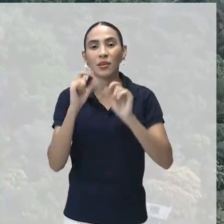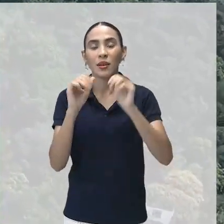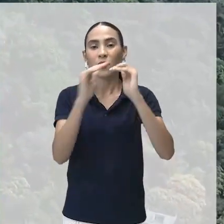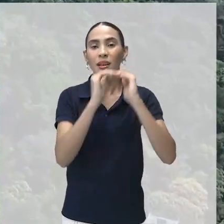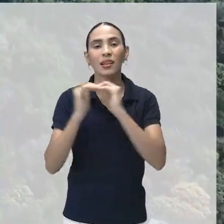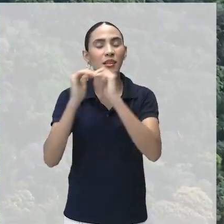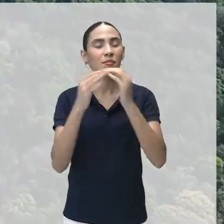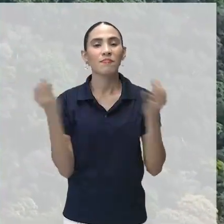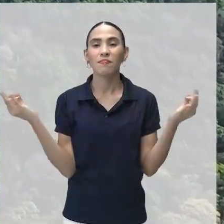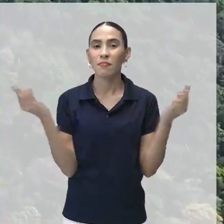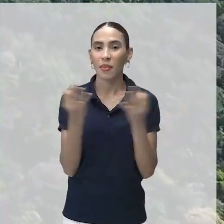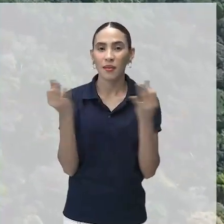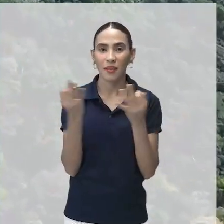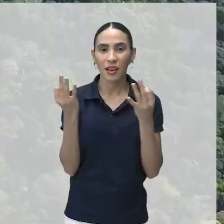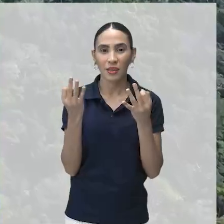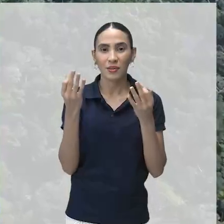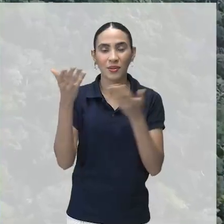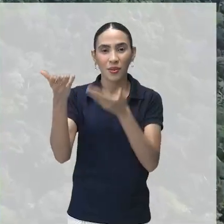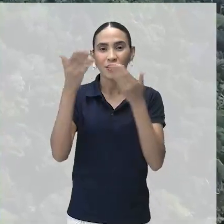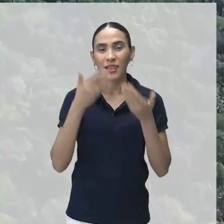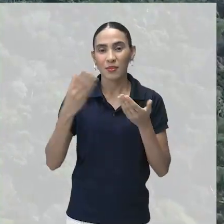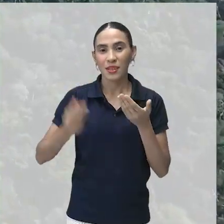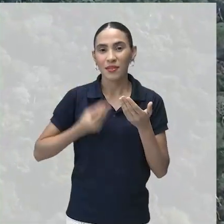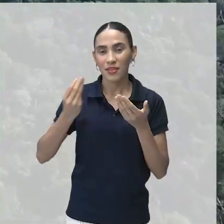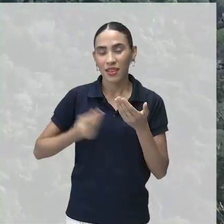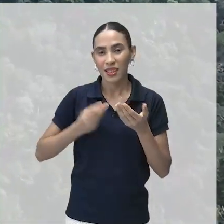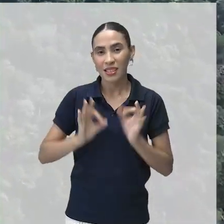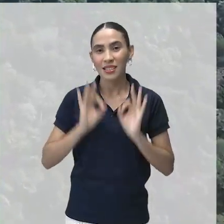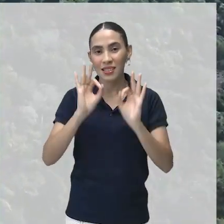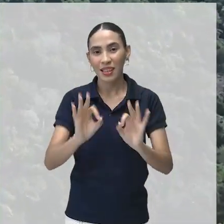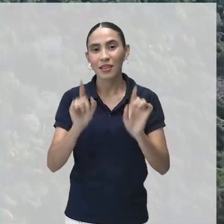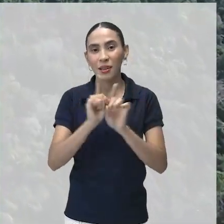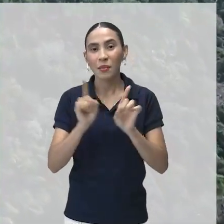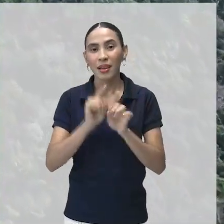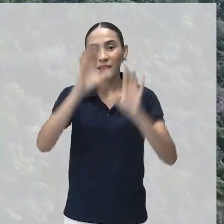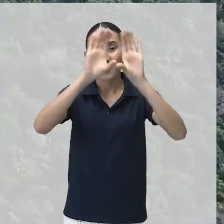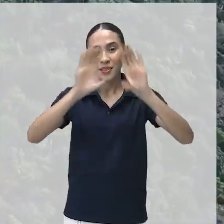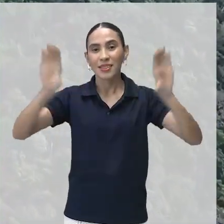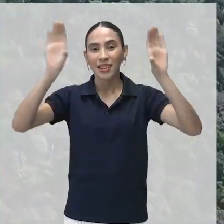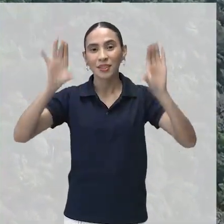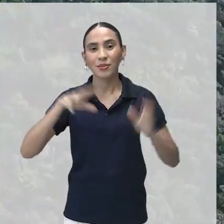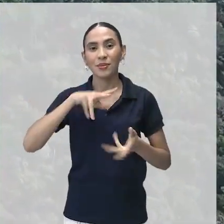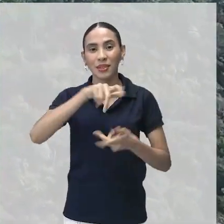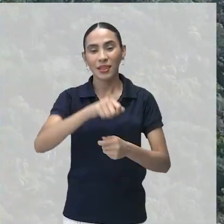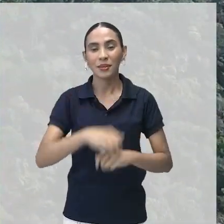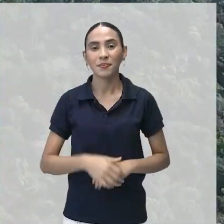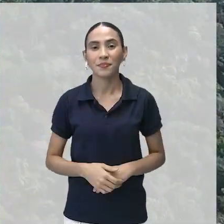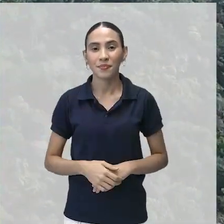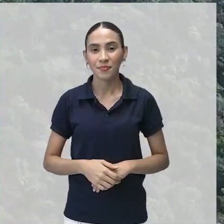equilíbrio perfeito, nos convidando a viver plenamente, tanto no céu quanto na terra.